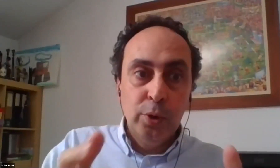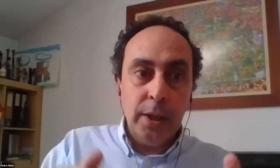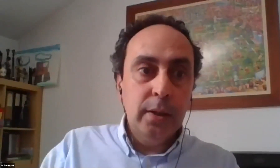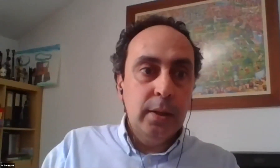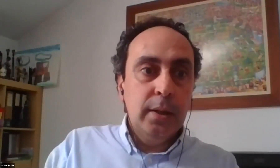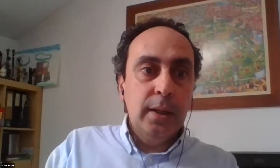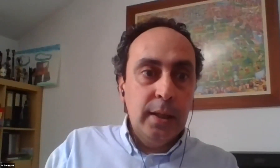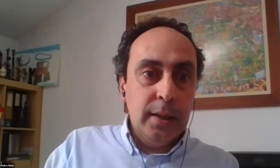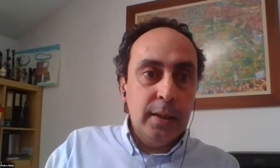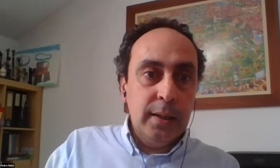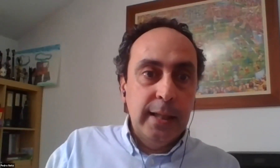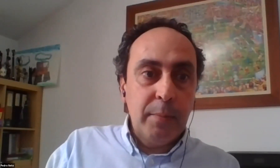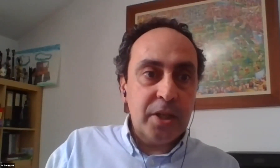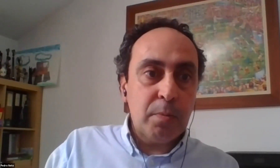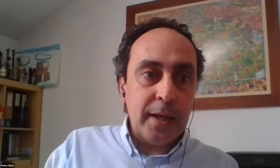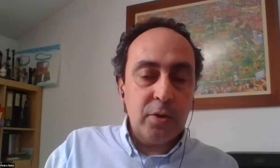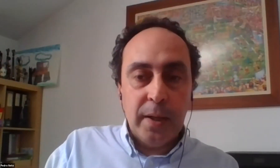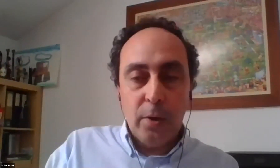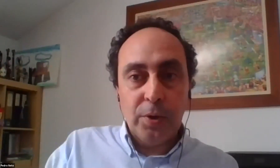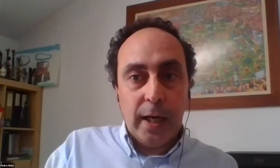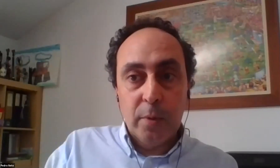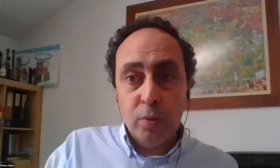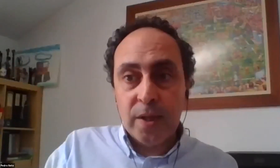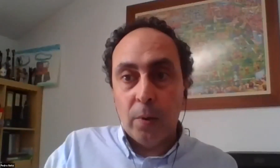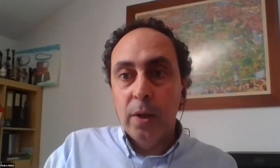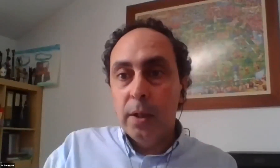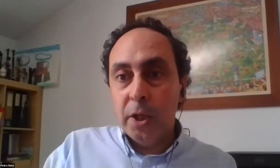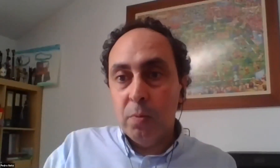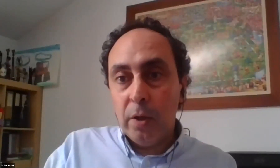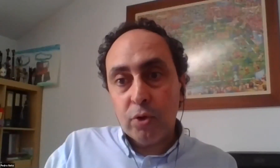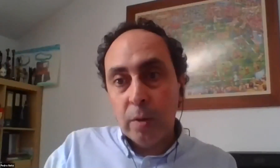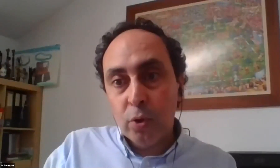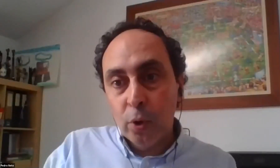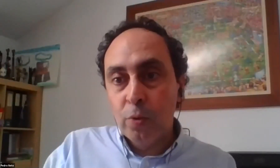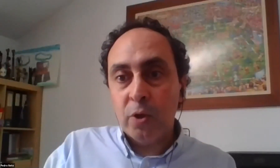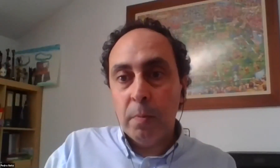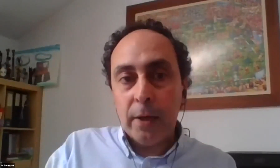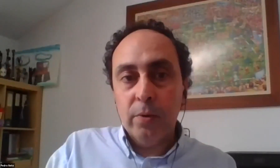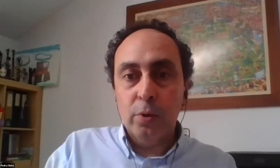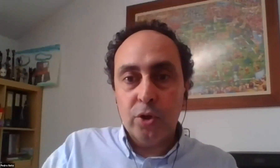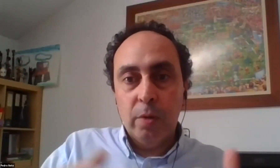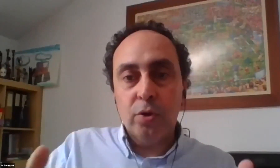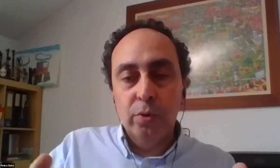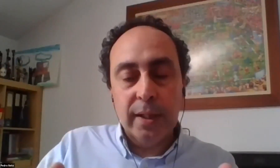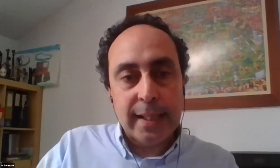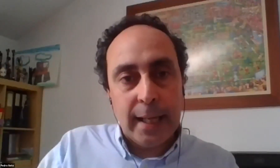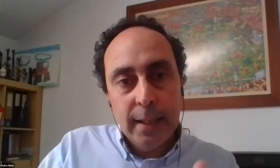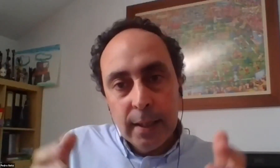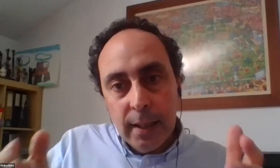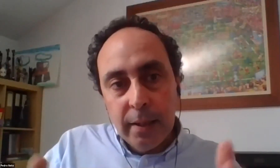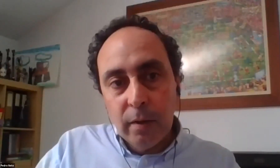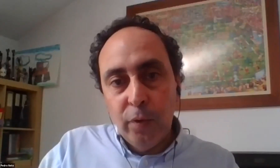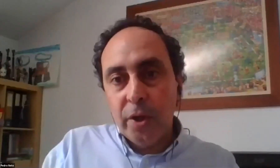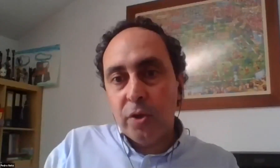uma abertura de ambas as partes para encontrarem uma solução. Neste momento estamos todos no mesmo barco e todos temos que